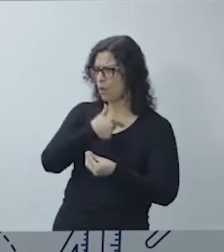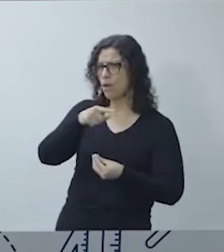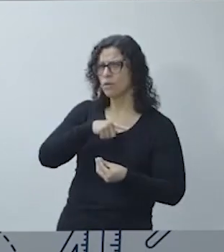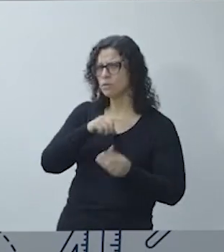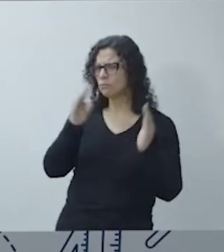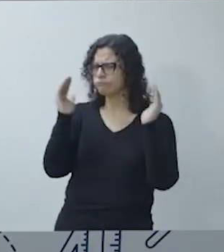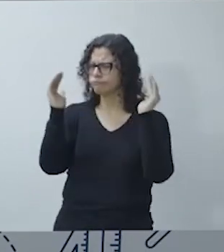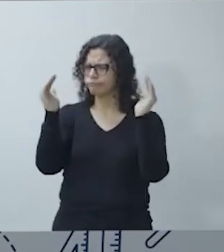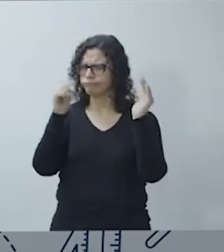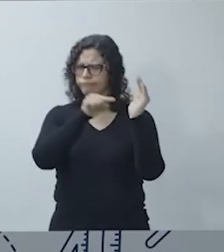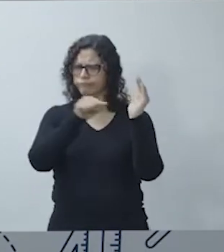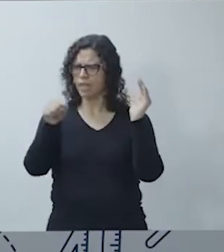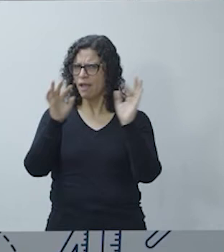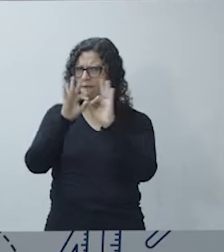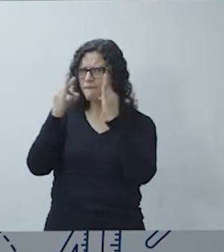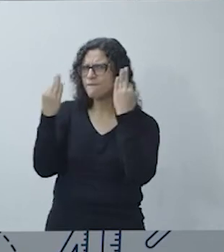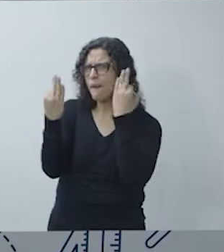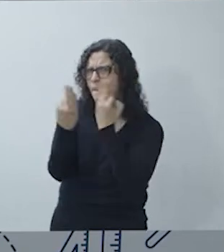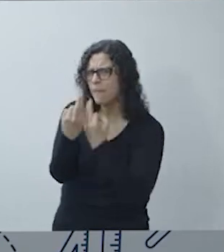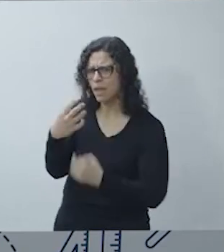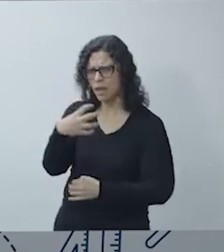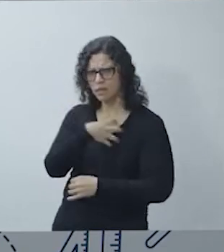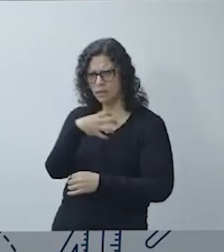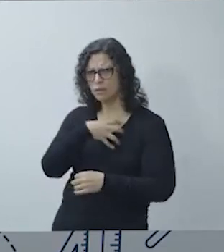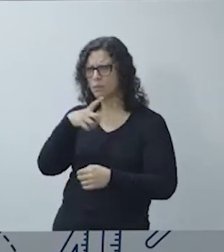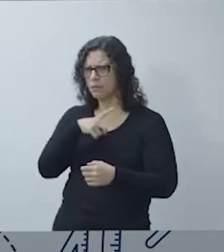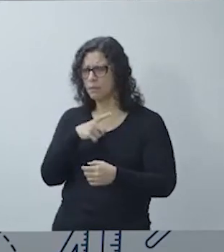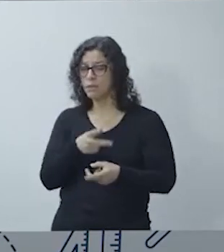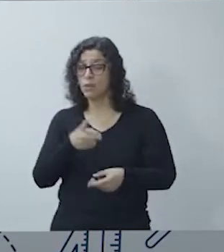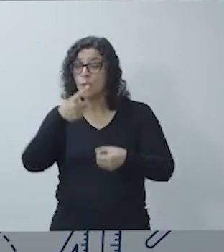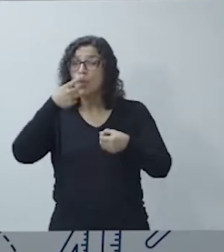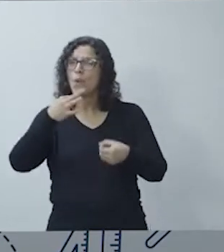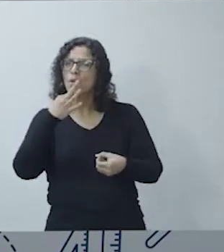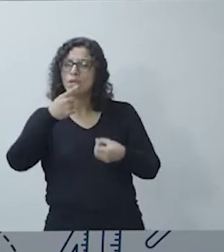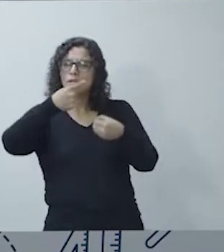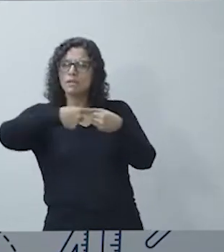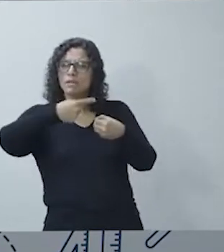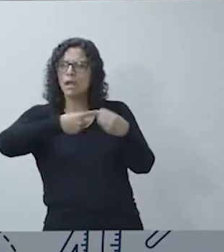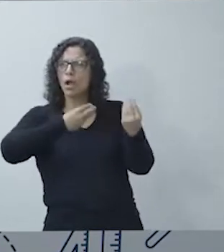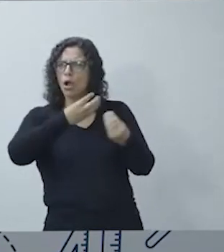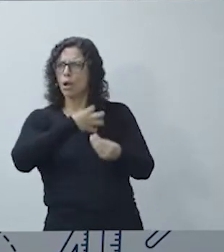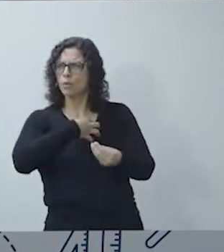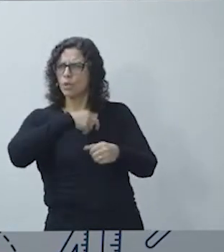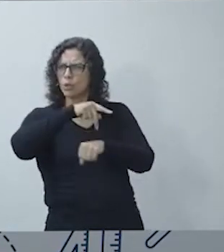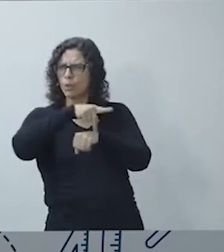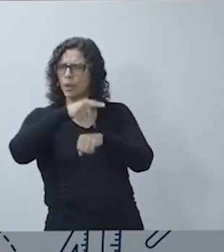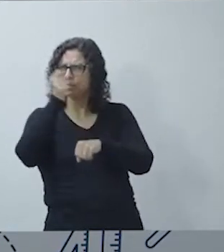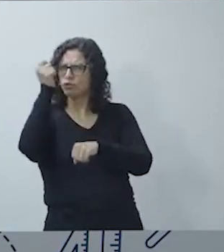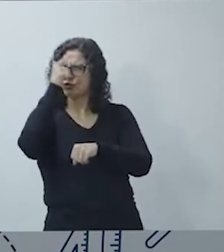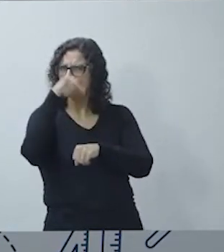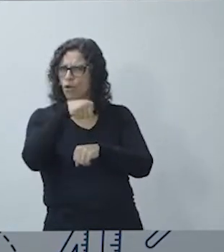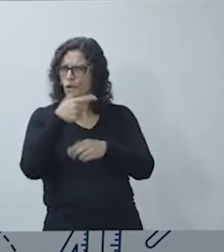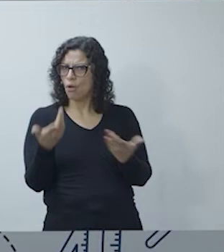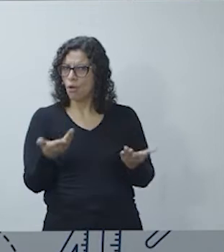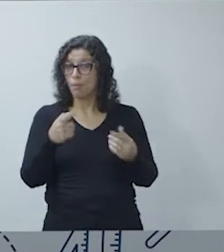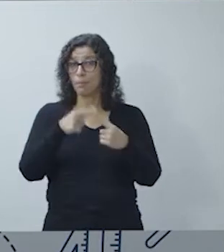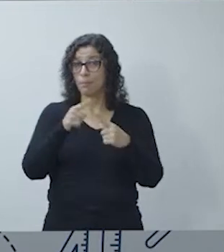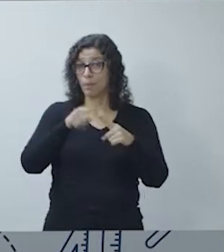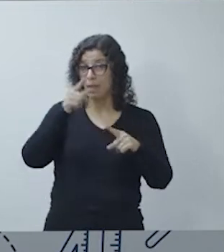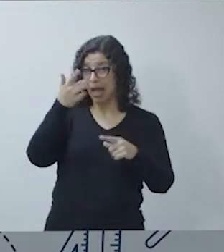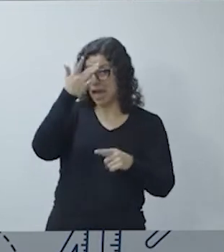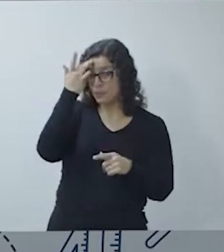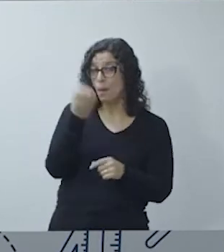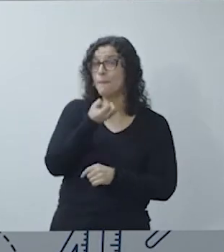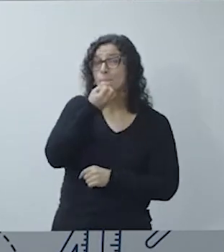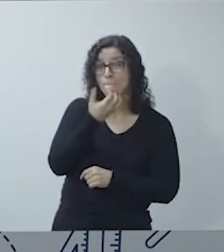essa marcação, para a gente conhecer um pouquinho dessa cidade, né? Dessa cidade lá no país do sol. Porque as pessoas eram